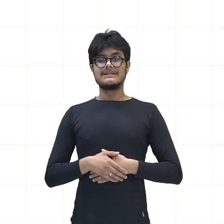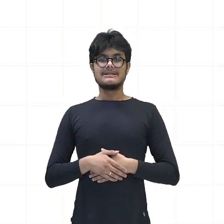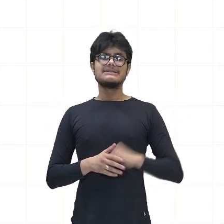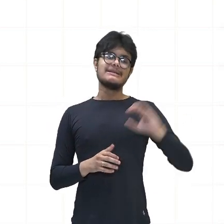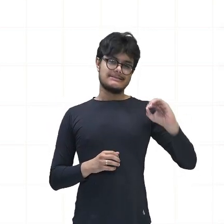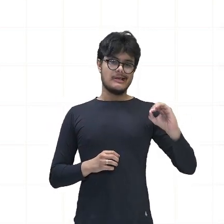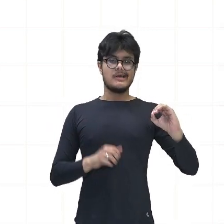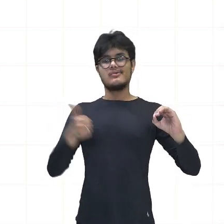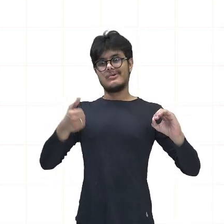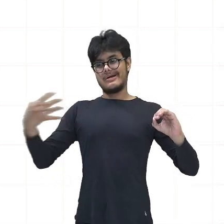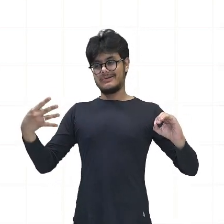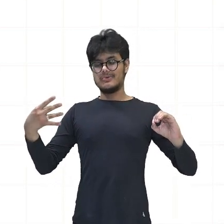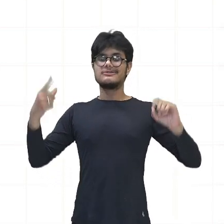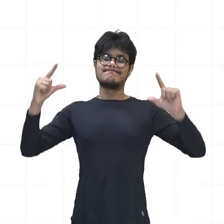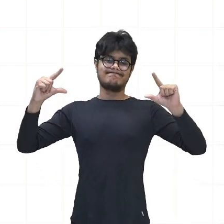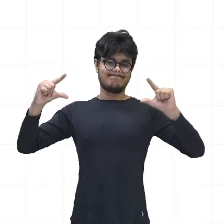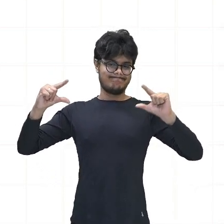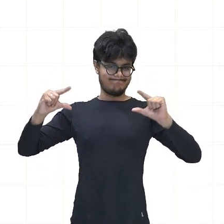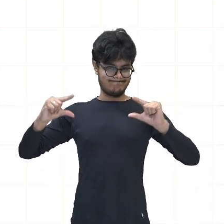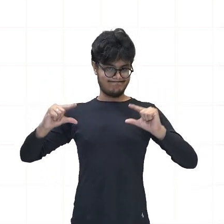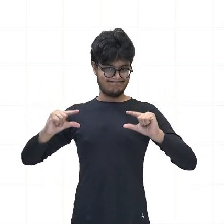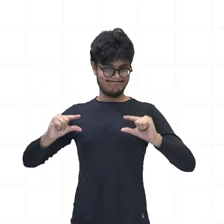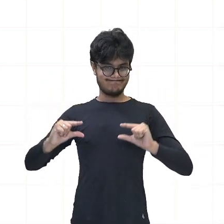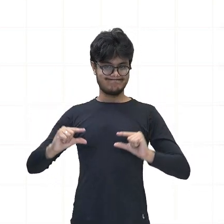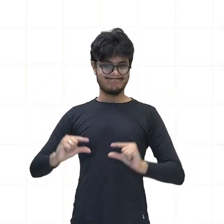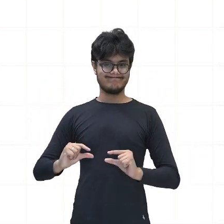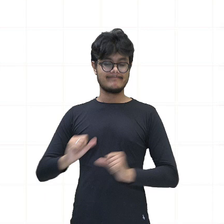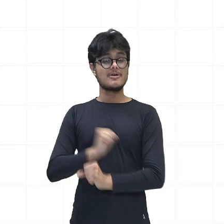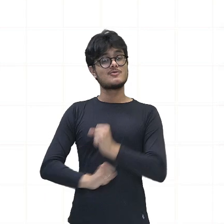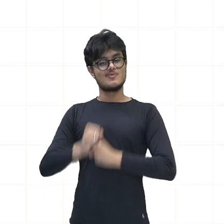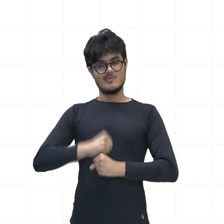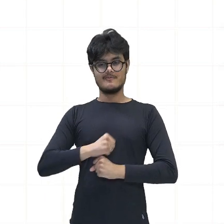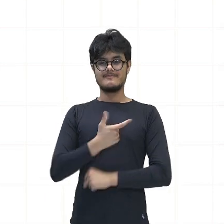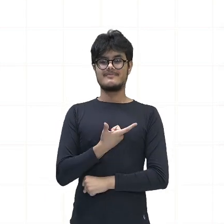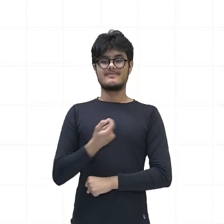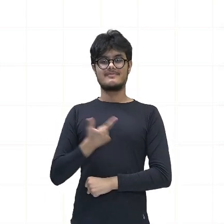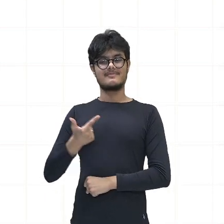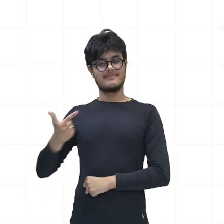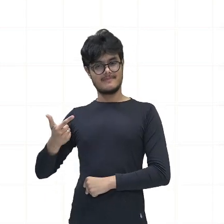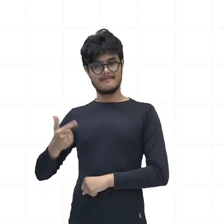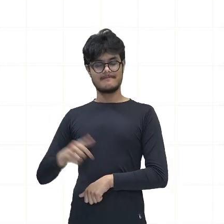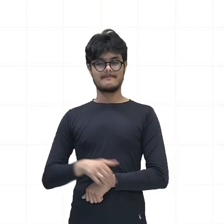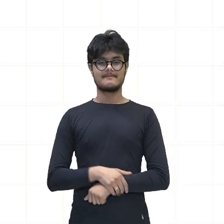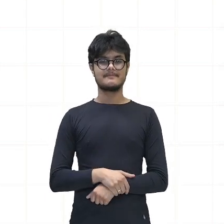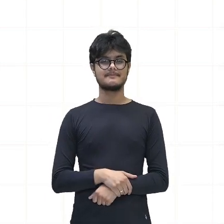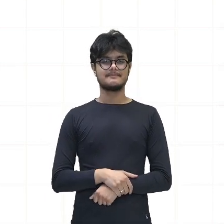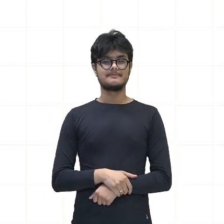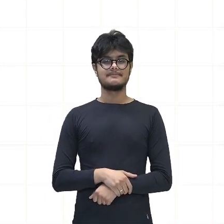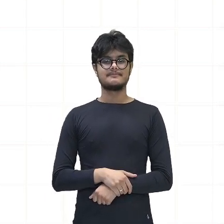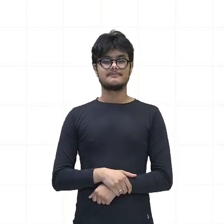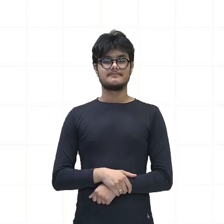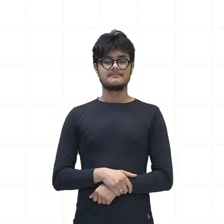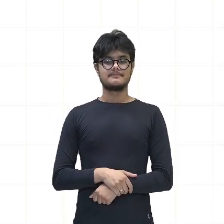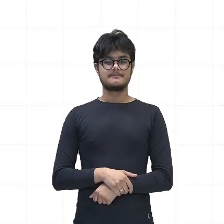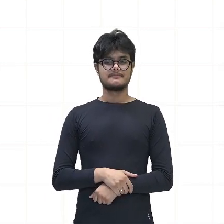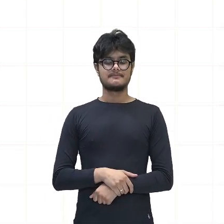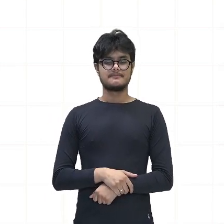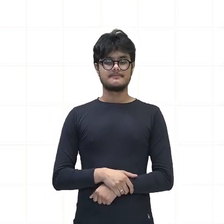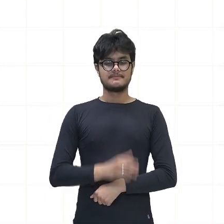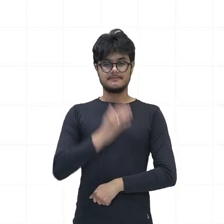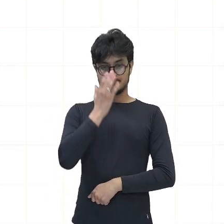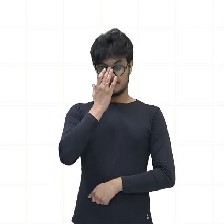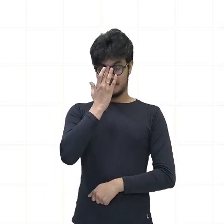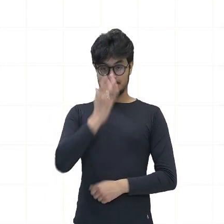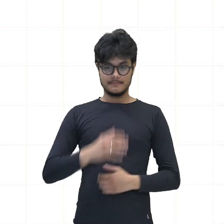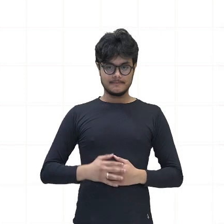anos, essa diminuição, né, no ano de 2022 da população nessa faixa etária, tanto para homens quanto para as